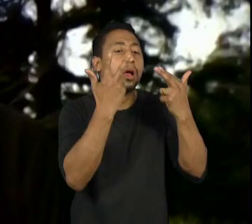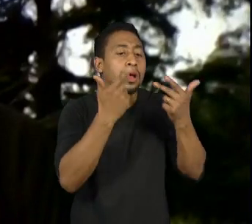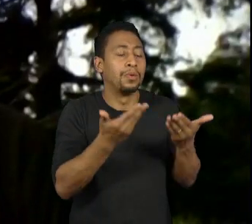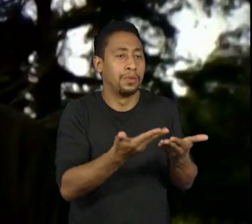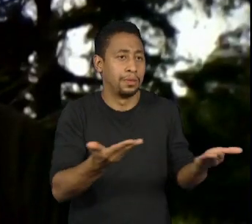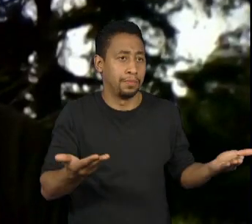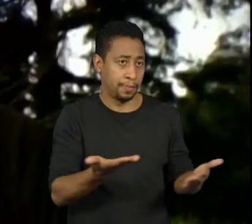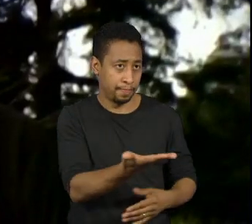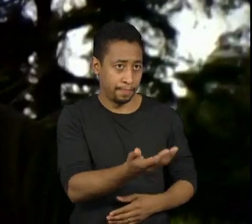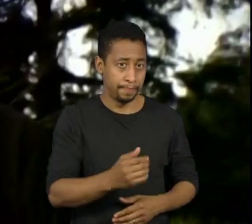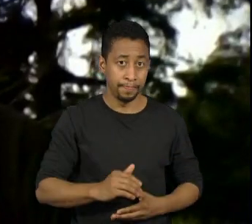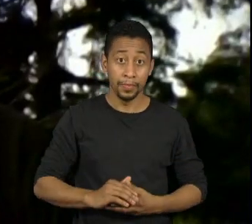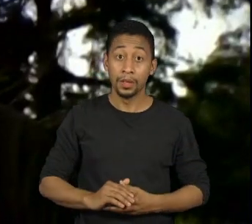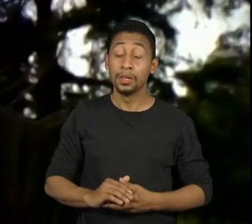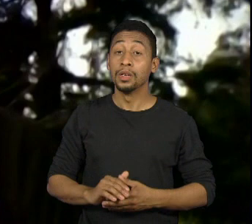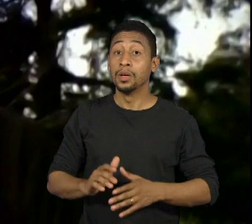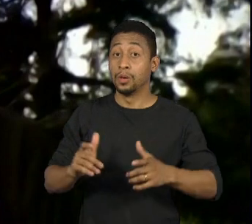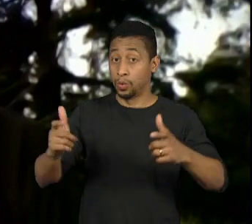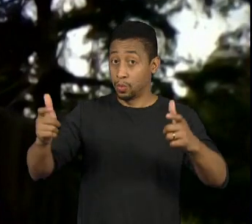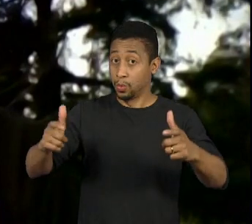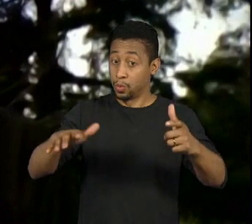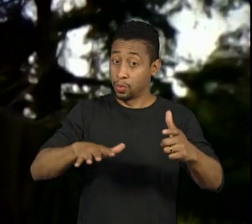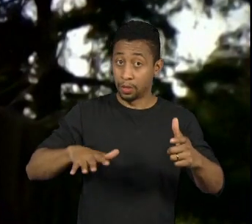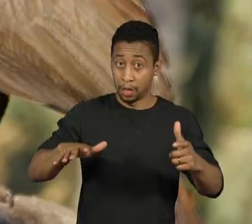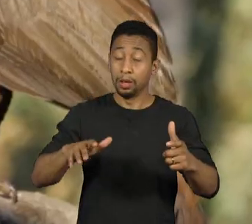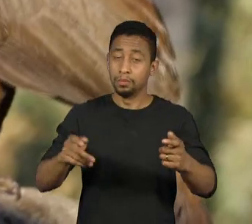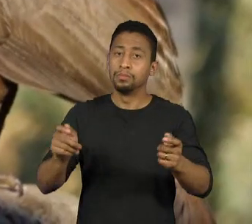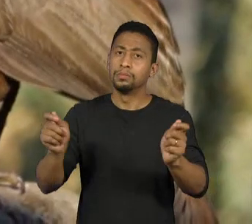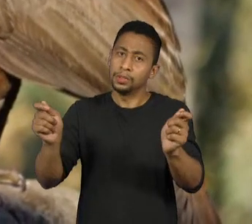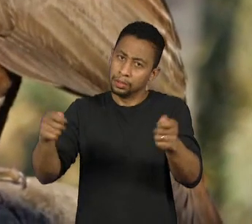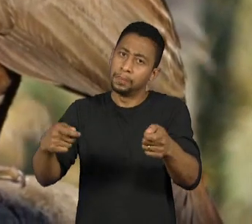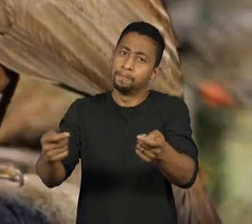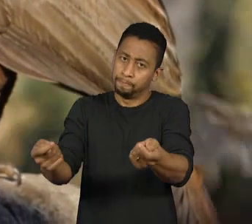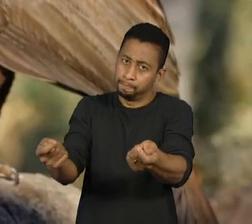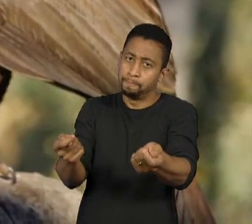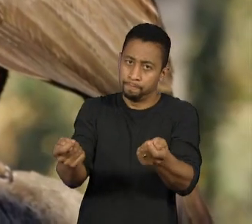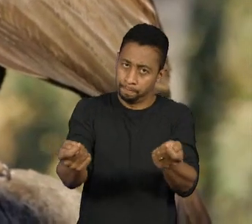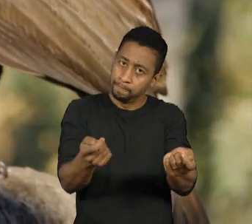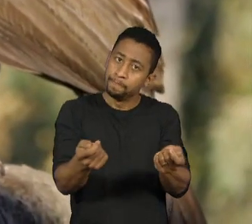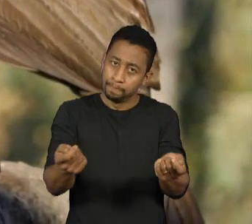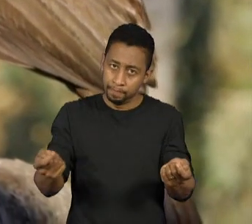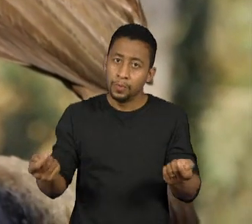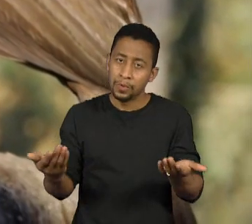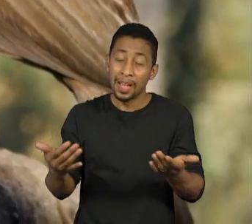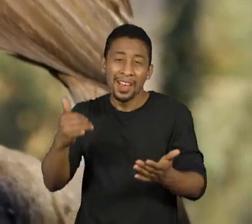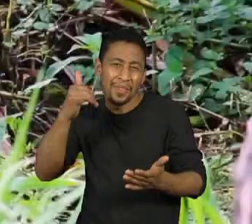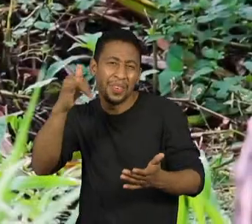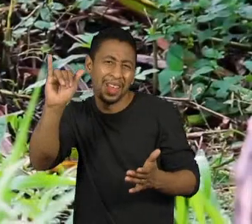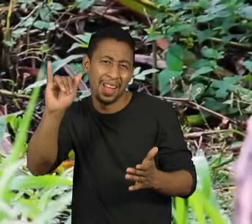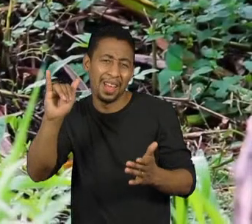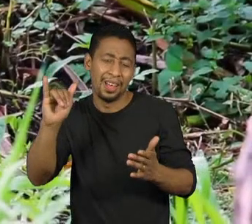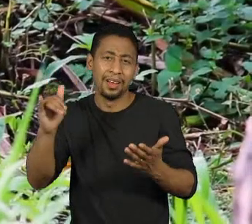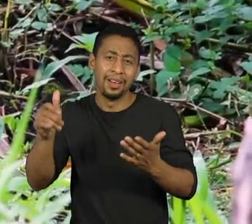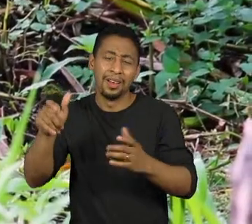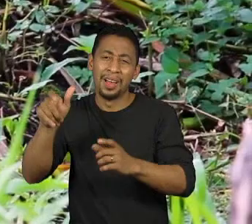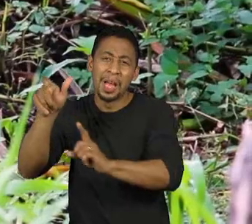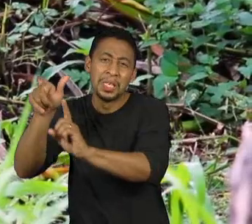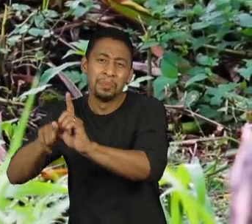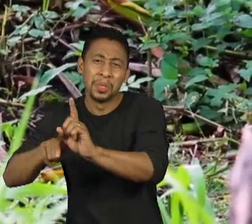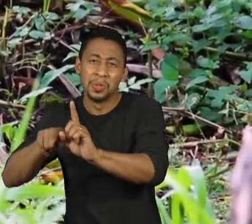local que a gente consegue controlar a presença humana, né, de certa forma. São